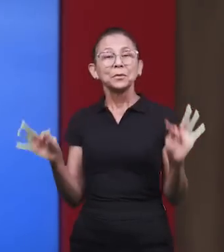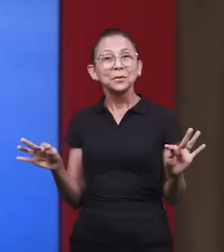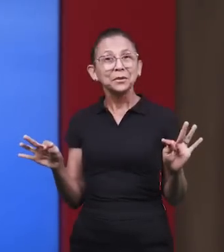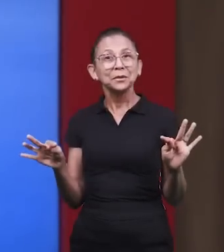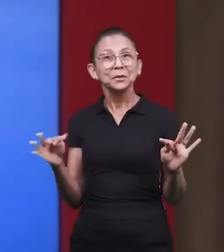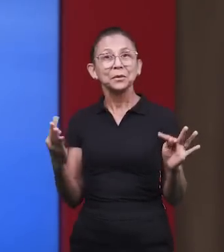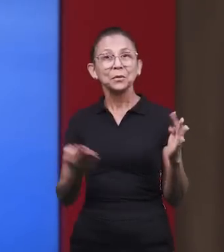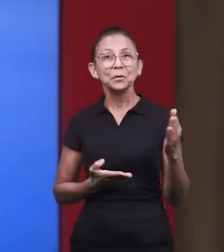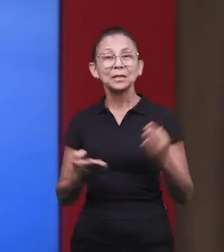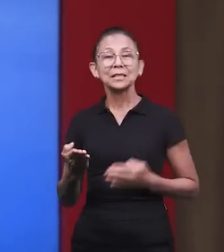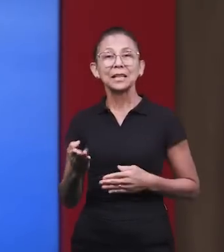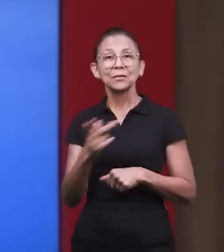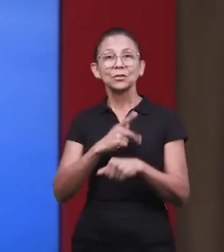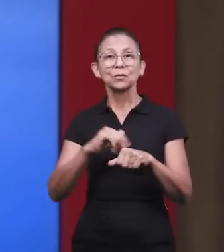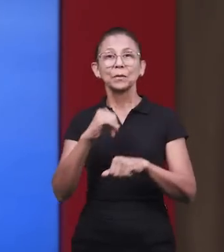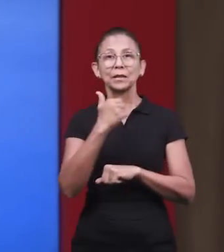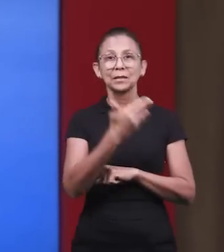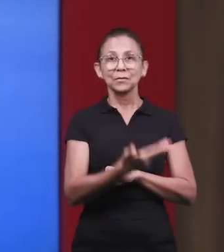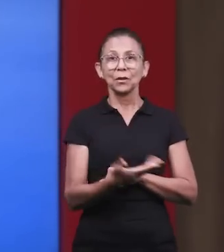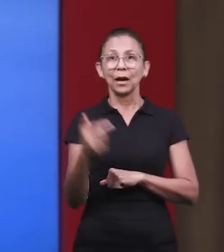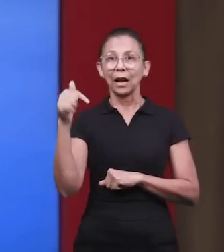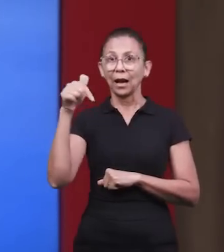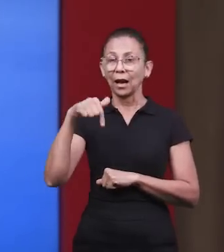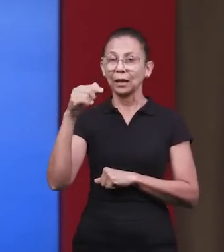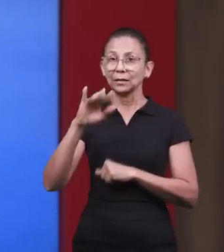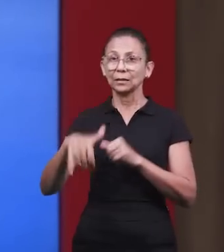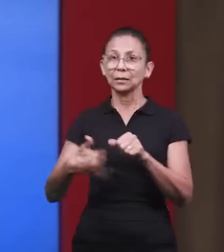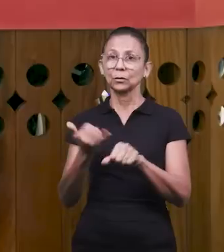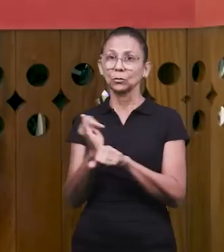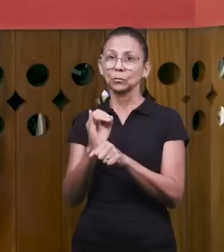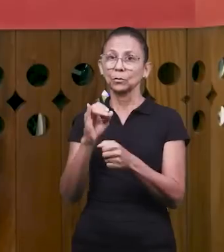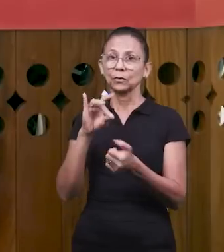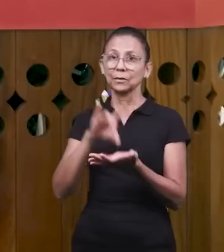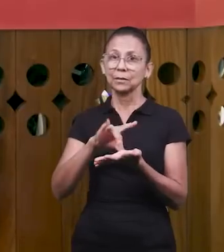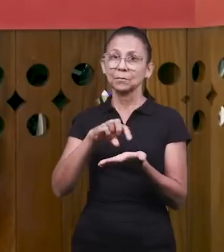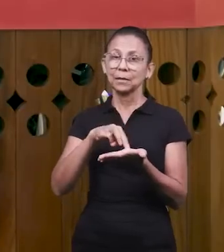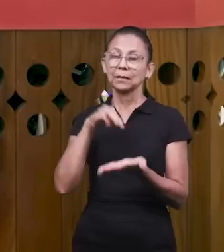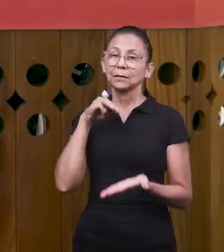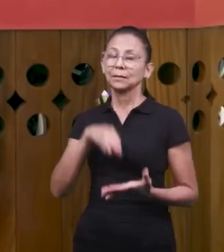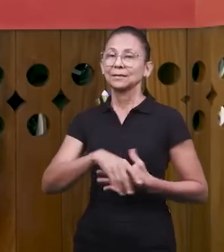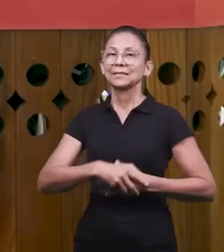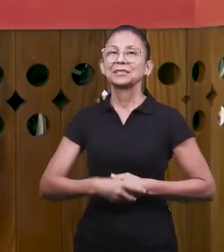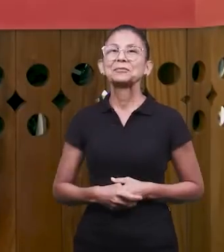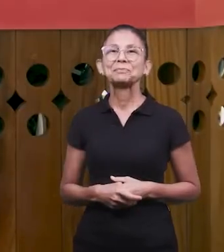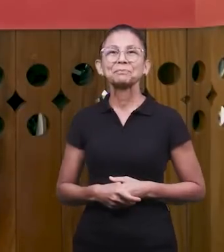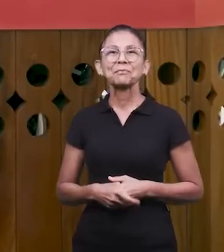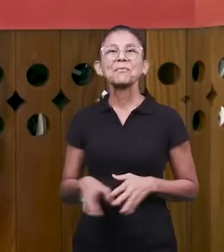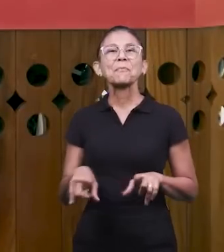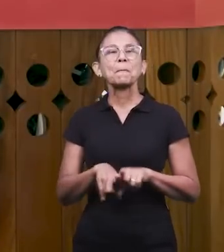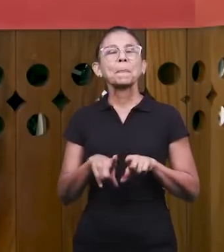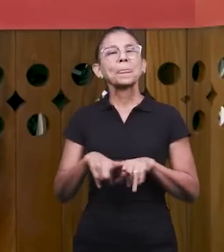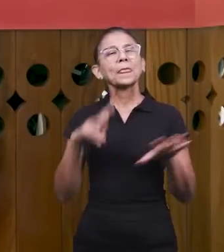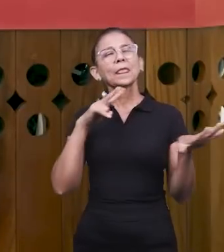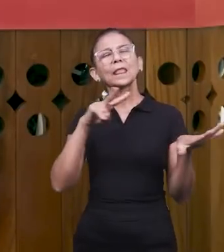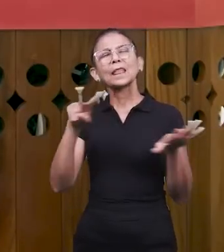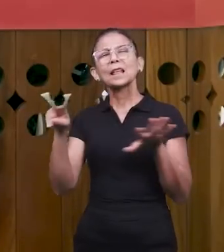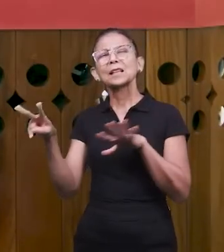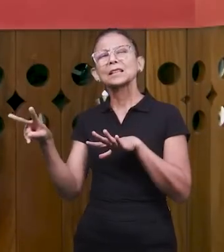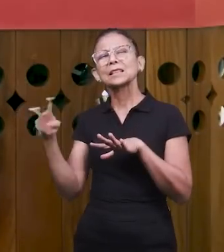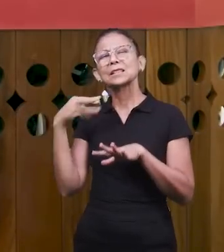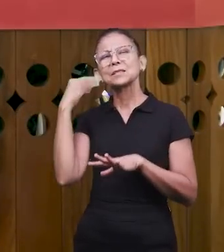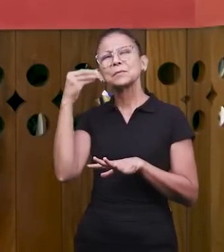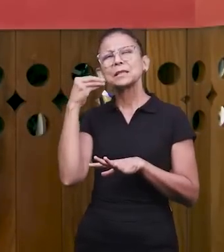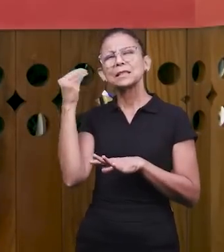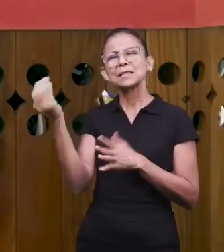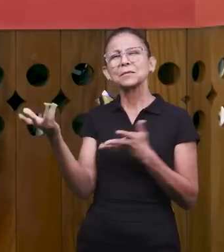exterior aqui no canal oficial da Igreja Cristã Maranata no YouTube. E nós queremos falar agora de uma semana com experiências maravilhosas